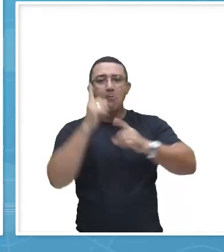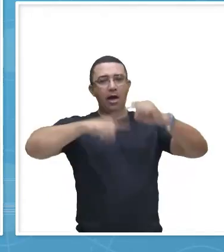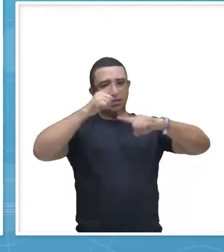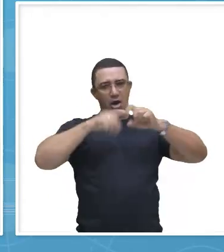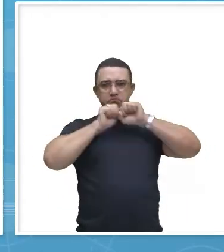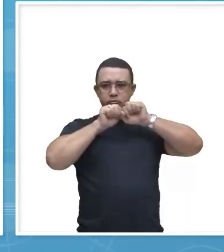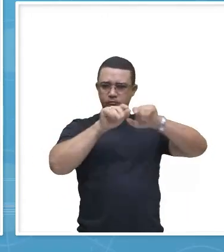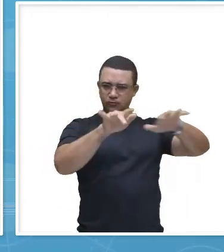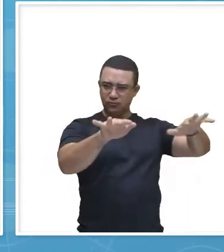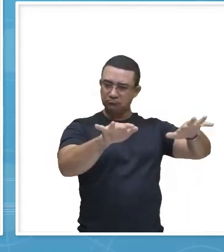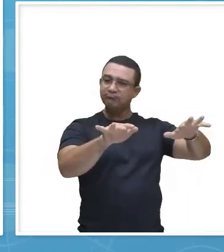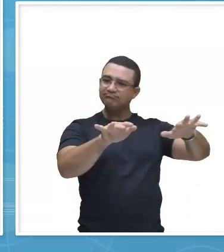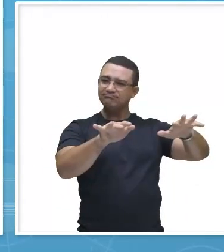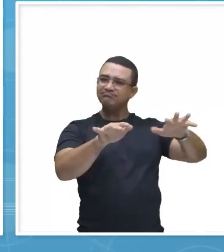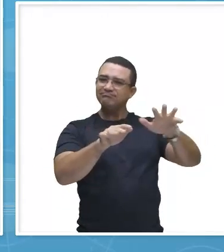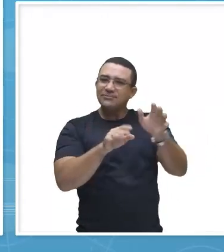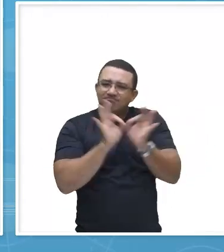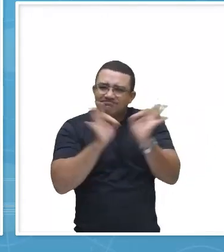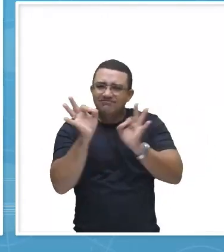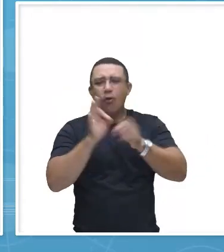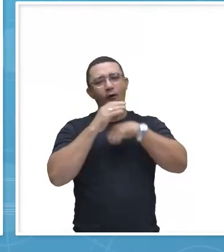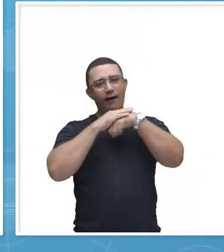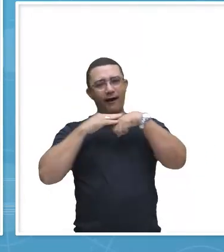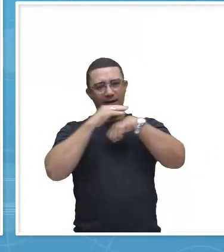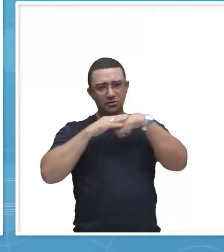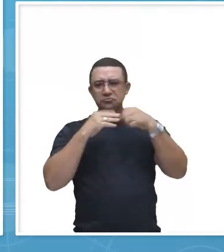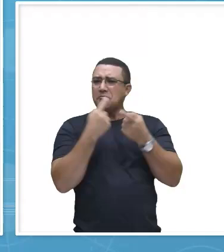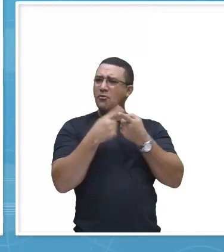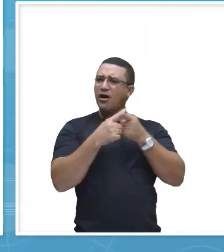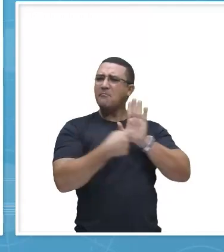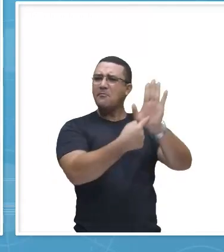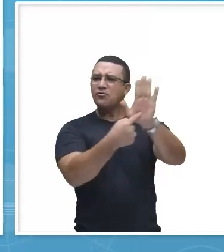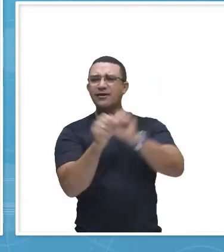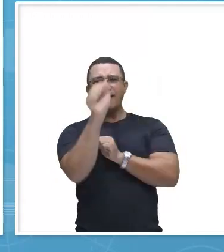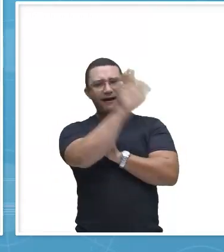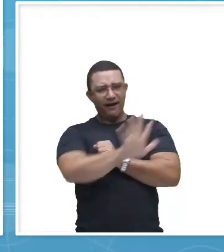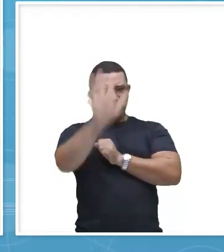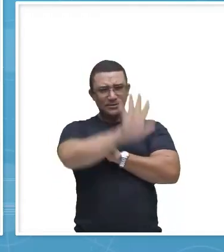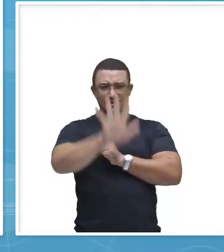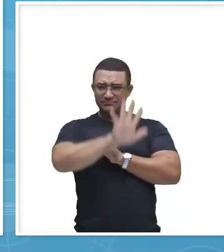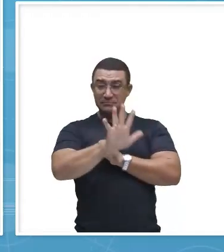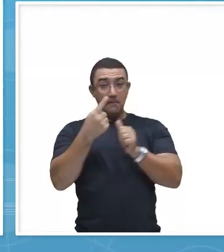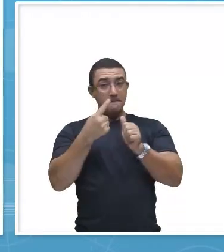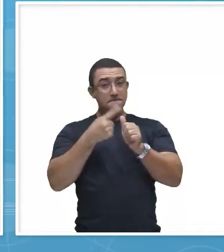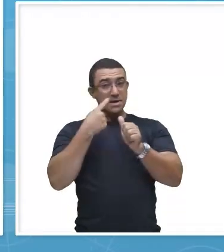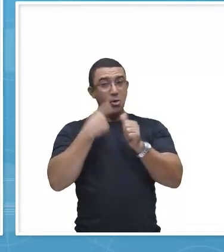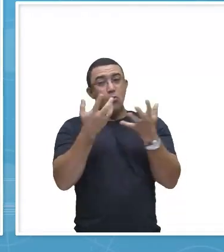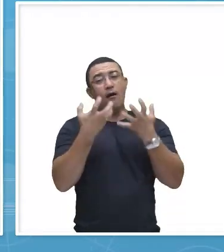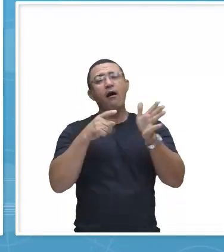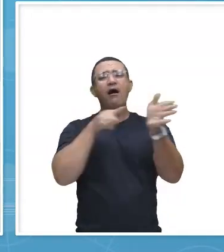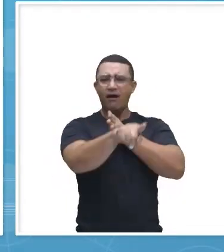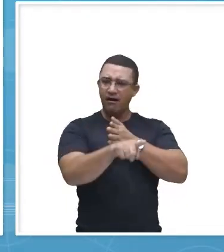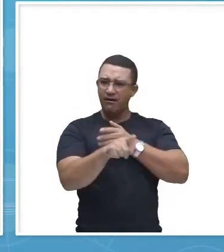Nós produzimos aqui com muito carinho. Por que eu trouxe essa paisagem para vocês? Quero perguntar de primeira mão.